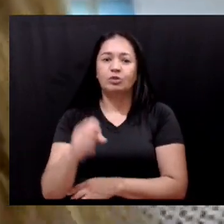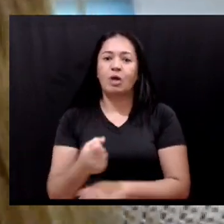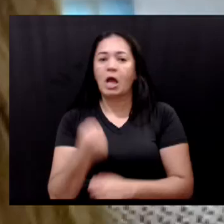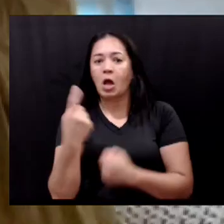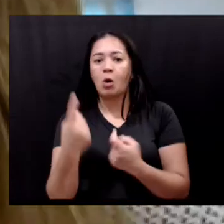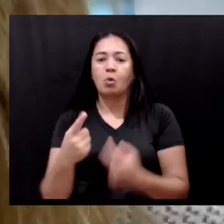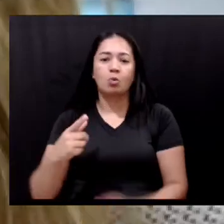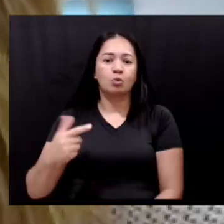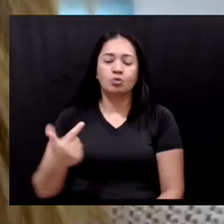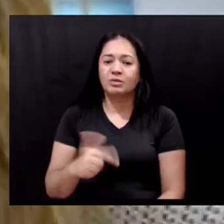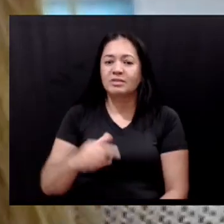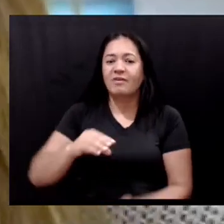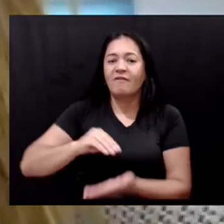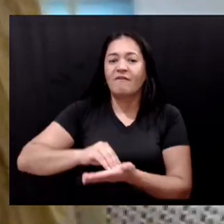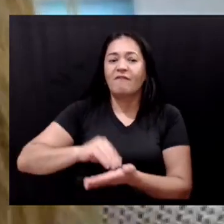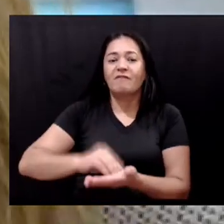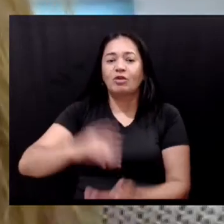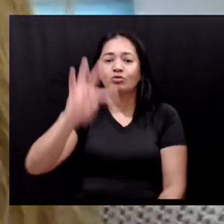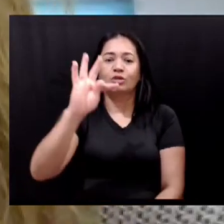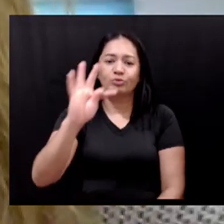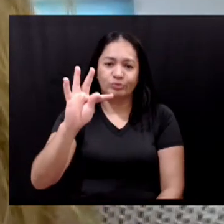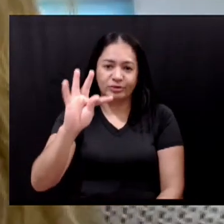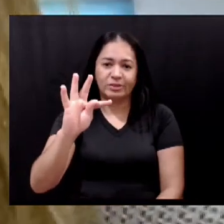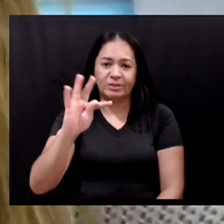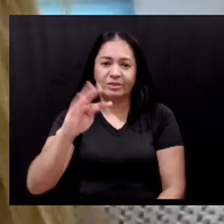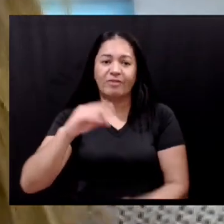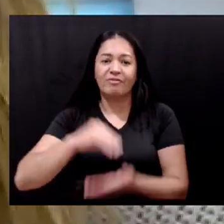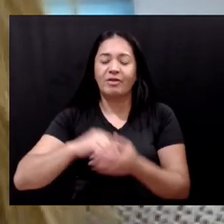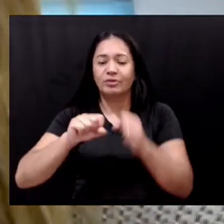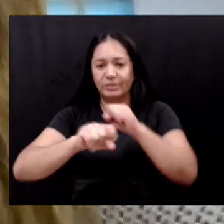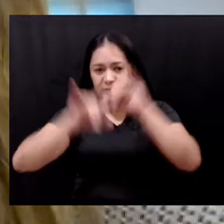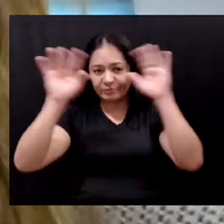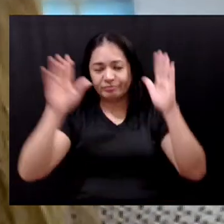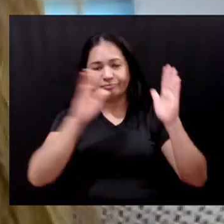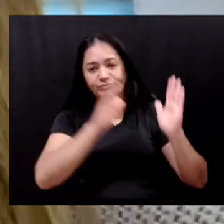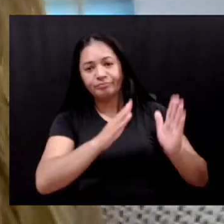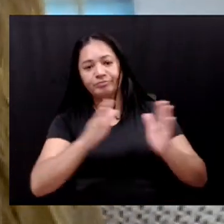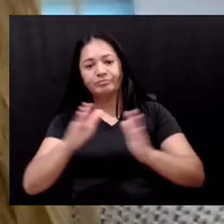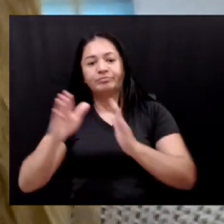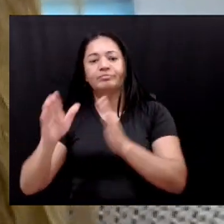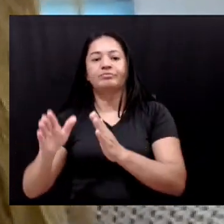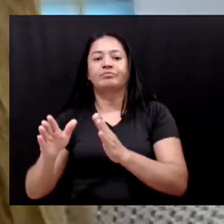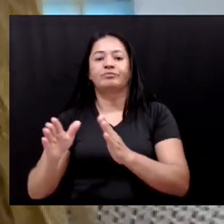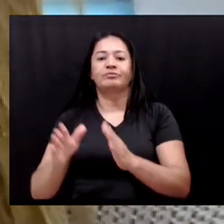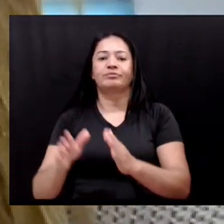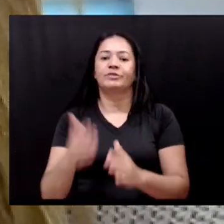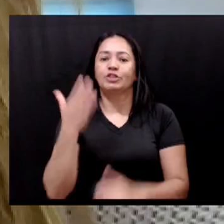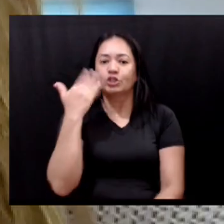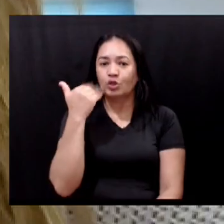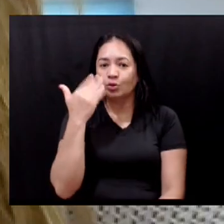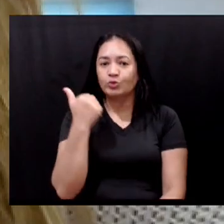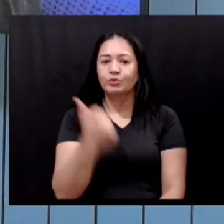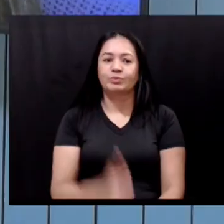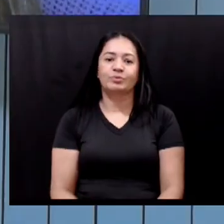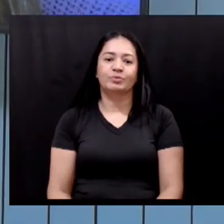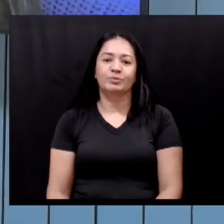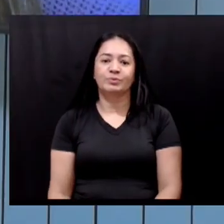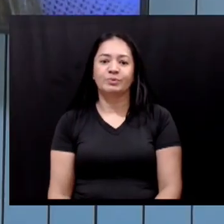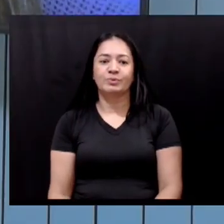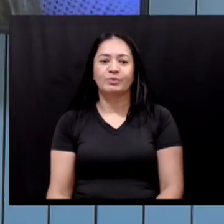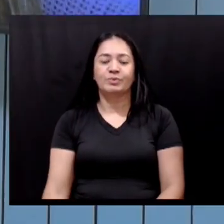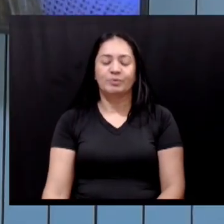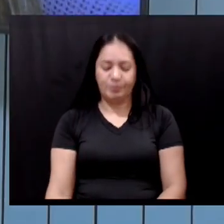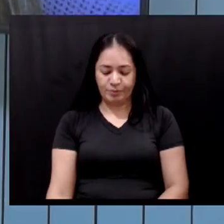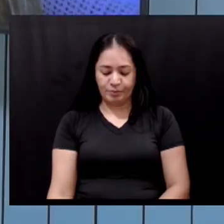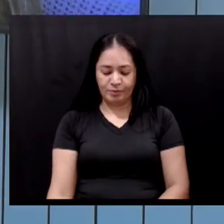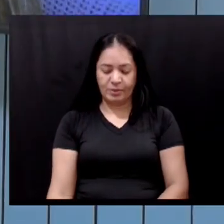muita transparência nesse processo de consumo, né, de alimentos. Cíntia, eu abri